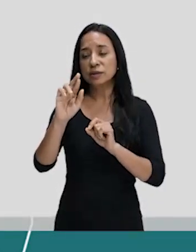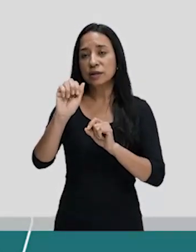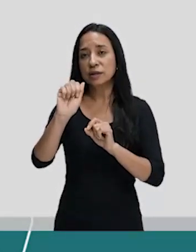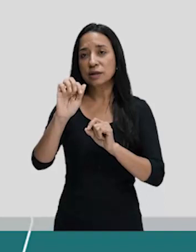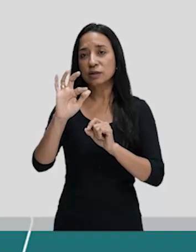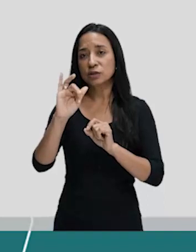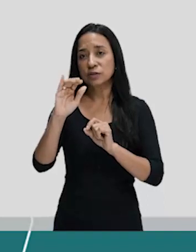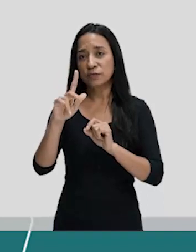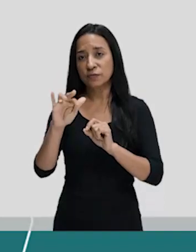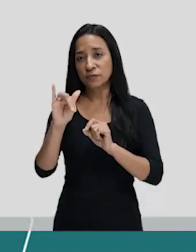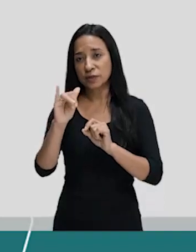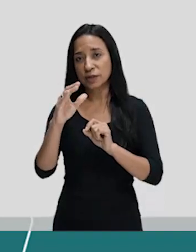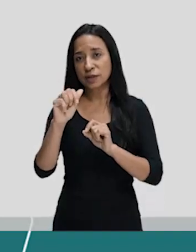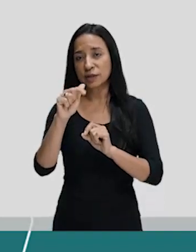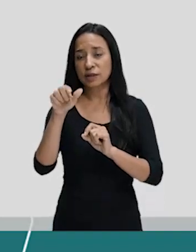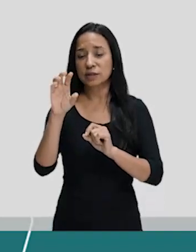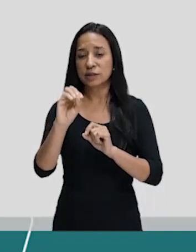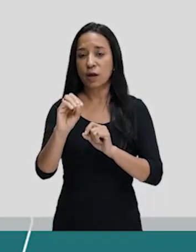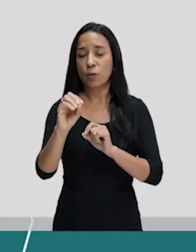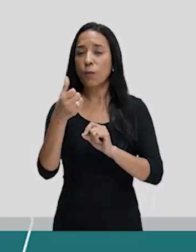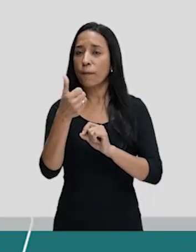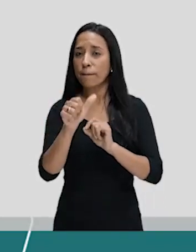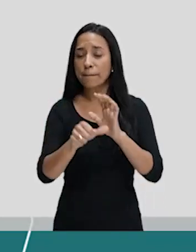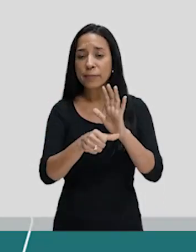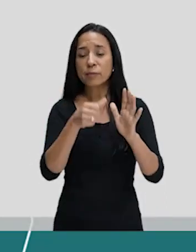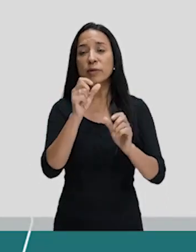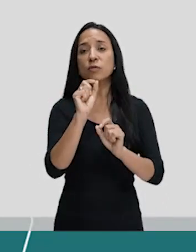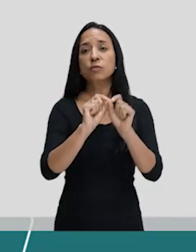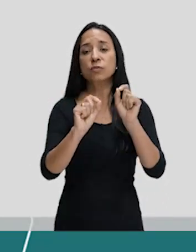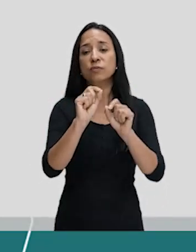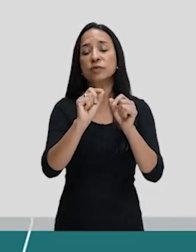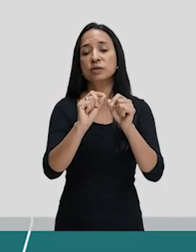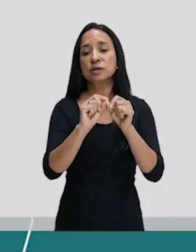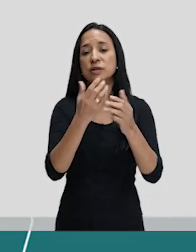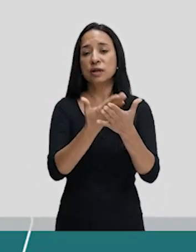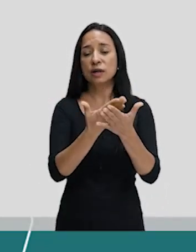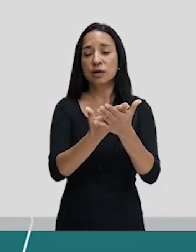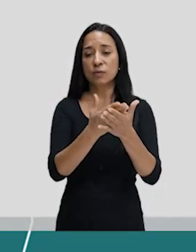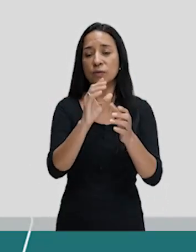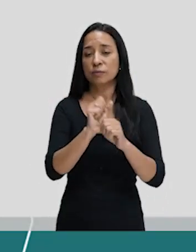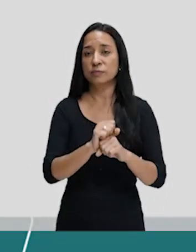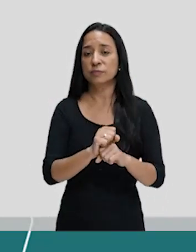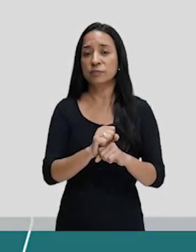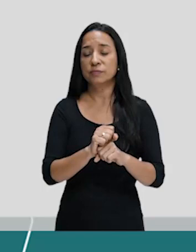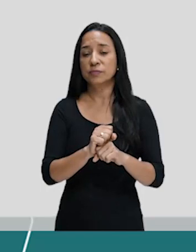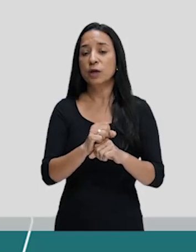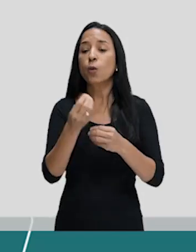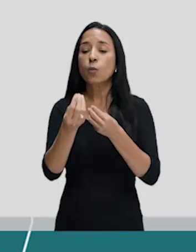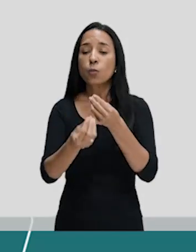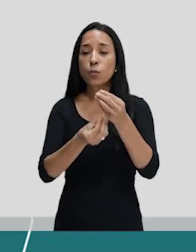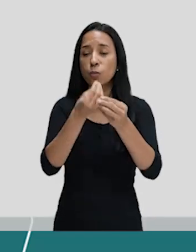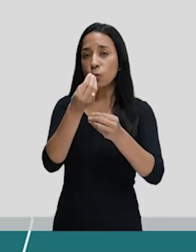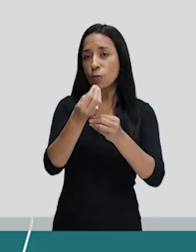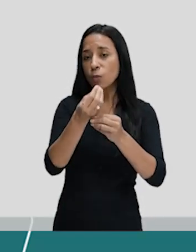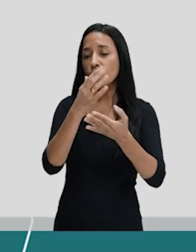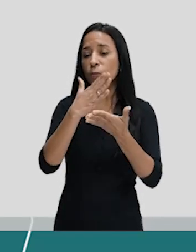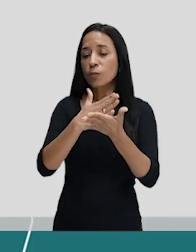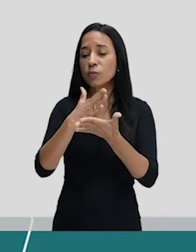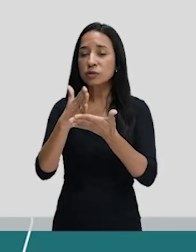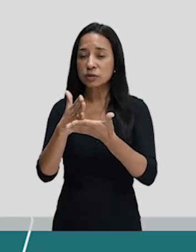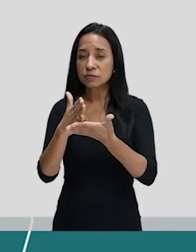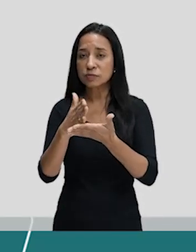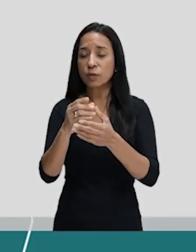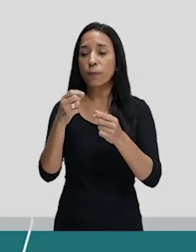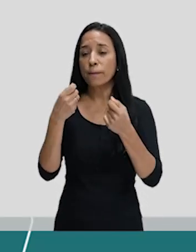social? Vai ser a primeira coisa que a gente vai fazer na aula. Porque se a gente vai falar de formas de estratificação, né? A gente precisa